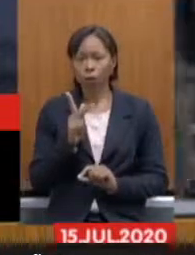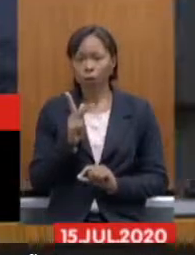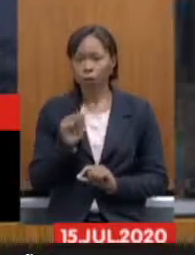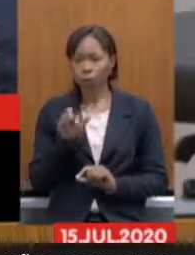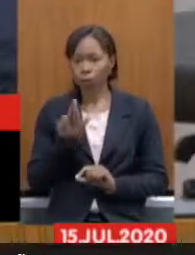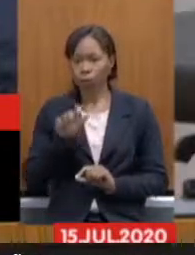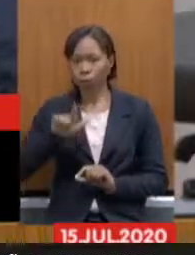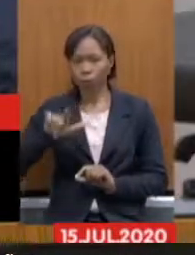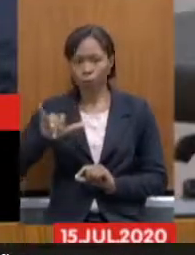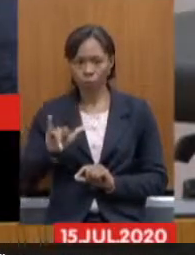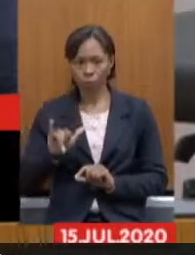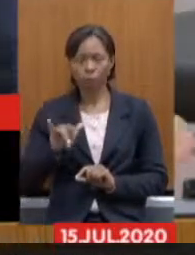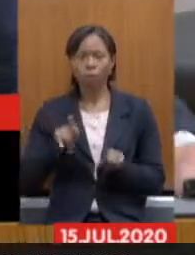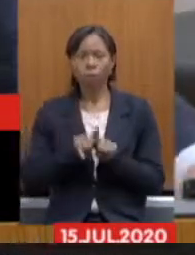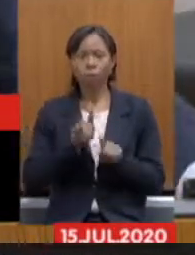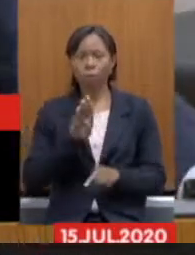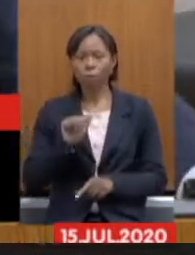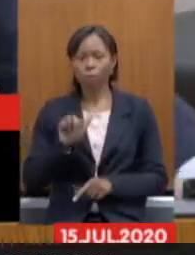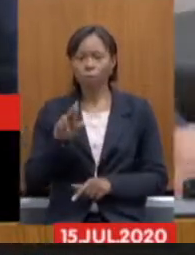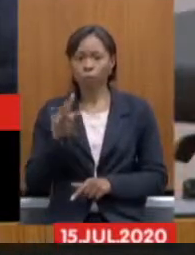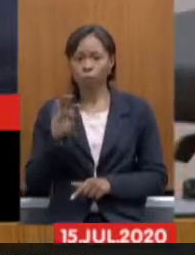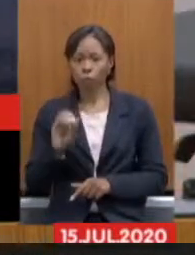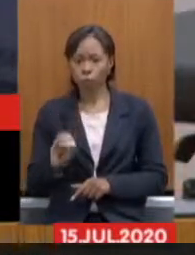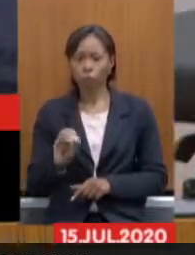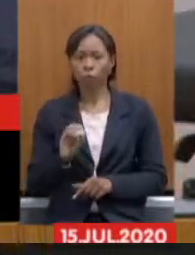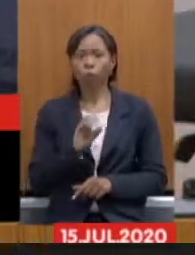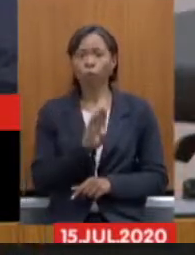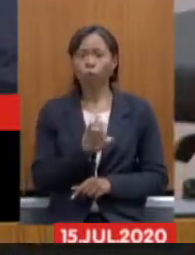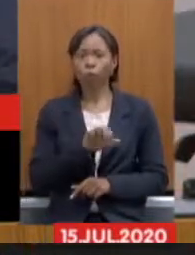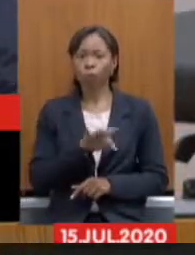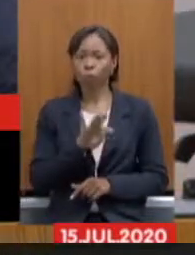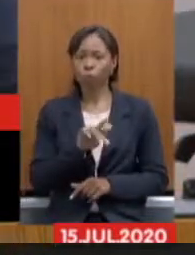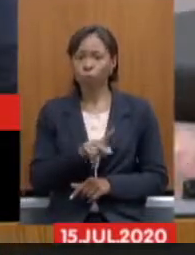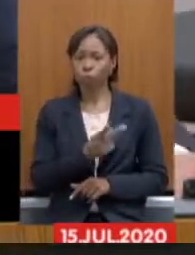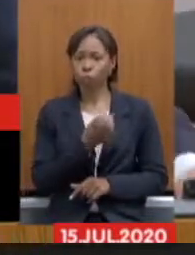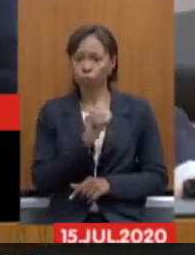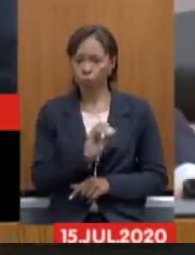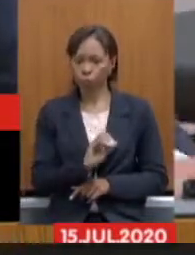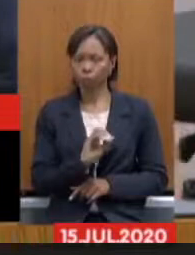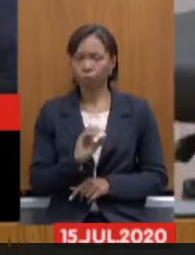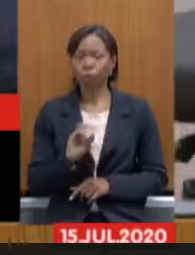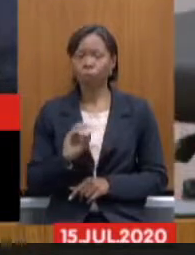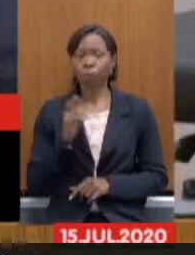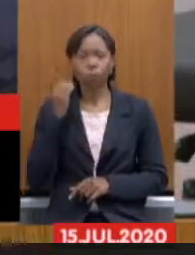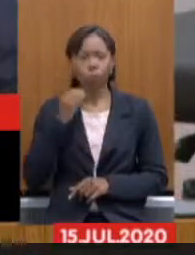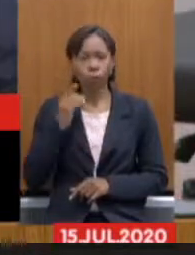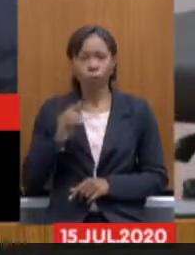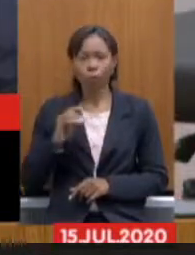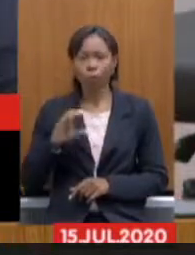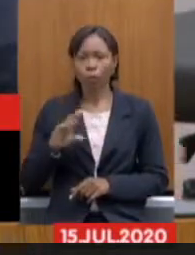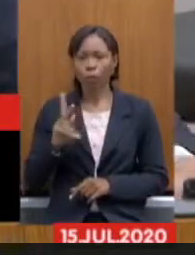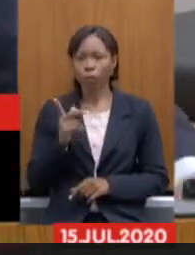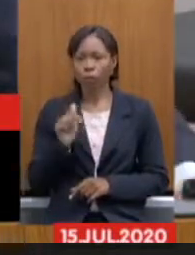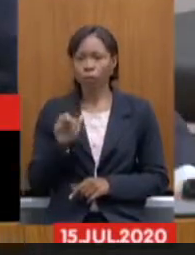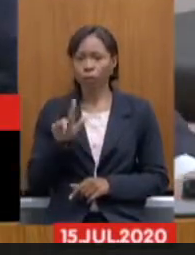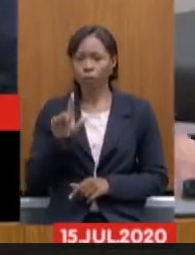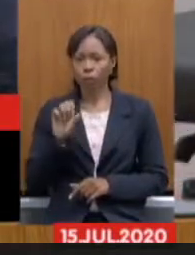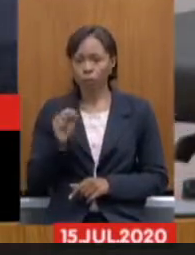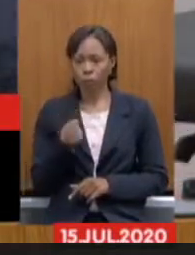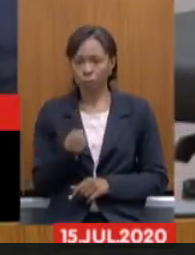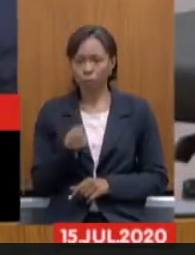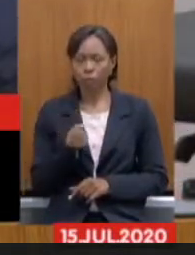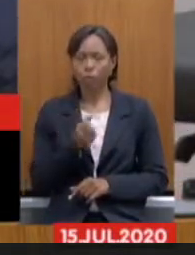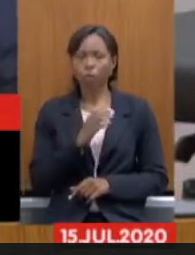o deputado pastor deputado betinho pinto coelho deputado charles santos